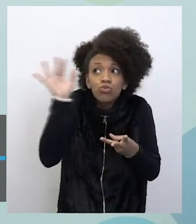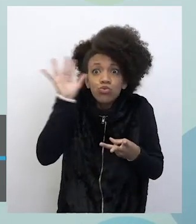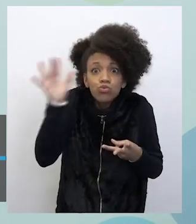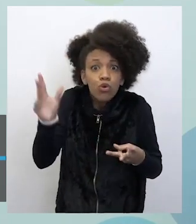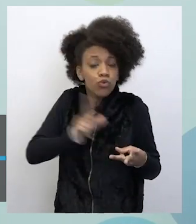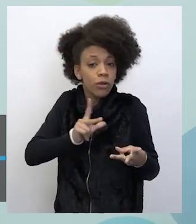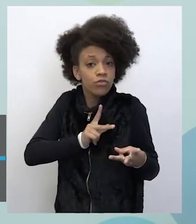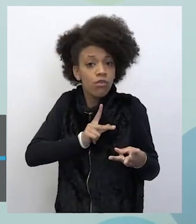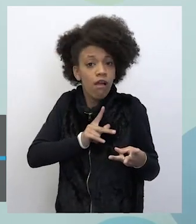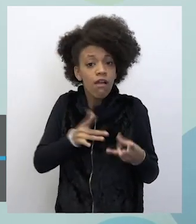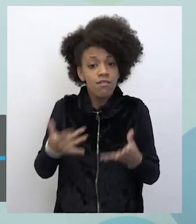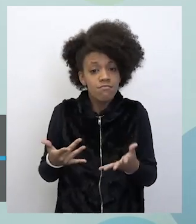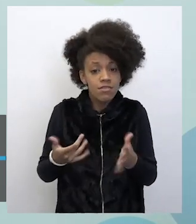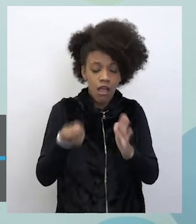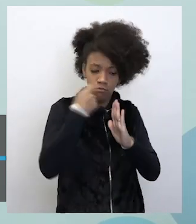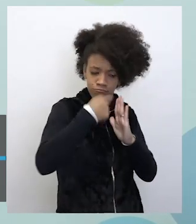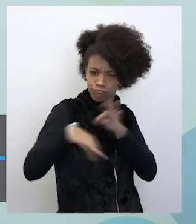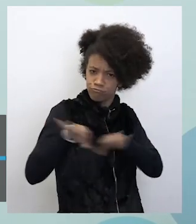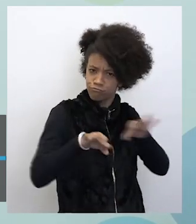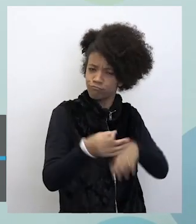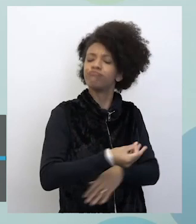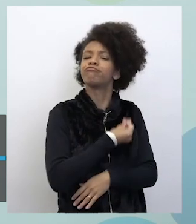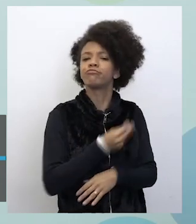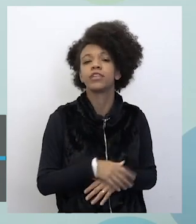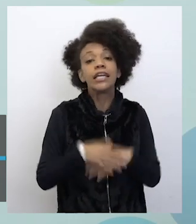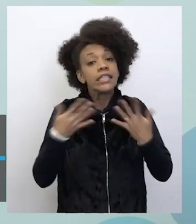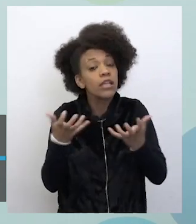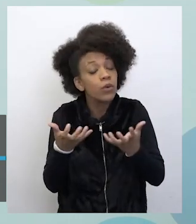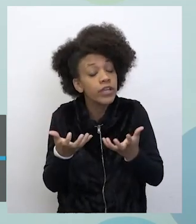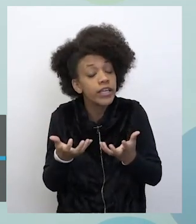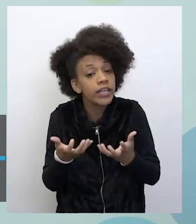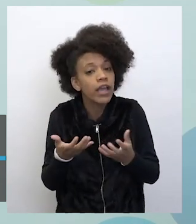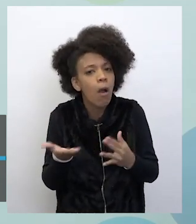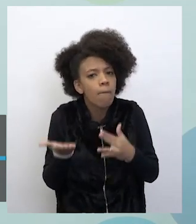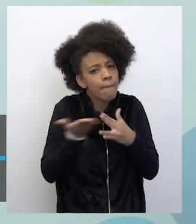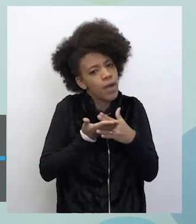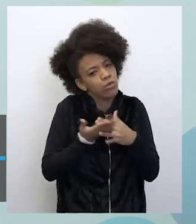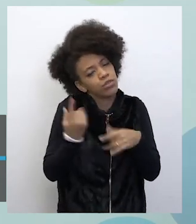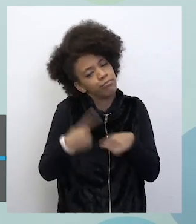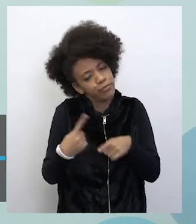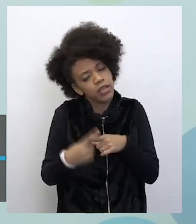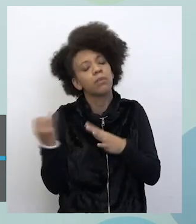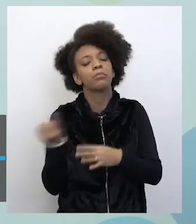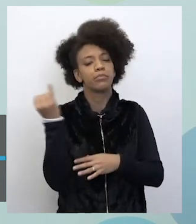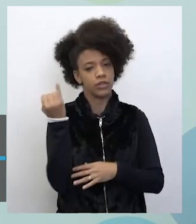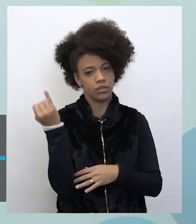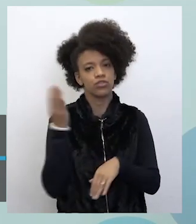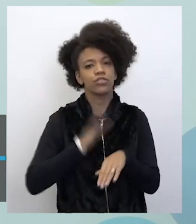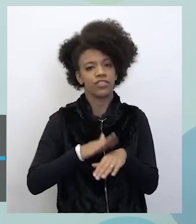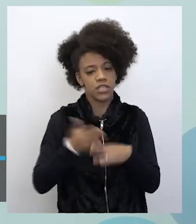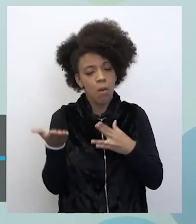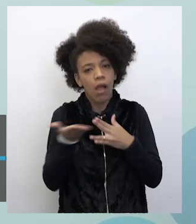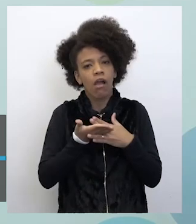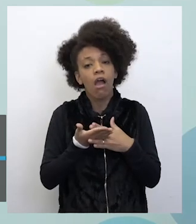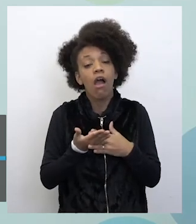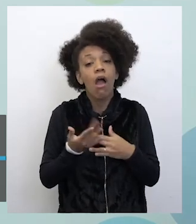estão estabelecidos no projeto de vida. Então, eu queria fazer uma pausa aqui, porque eu acho muito importante a gente fazer uma pausa